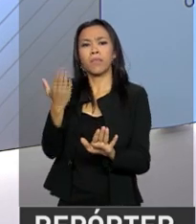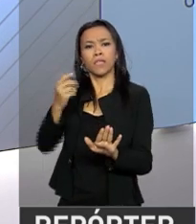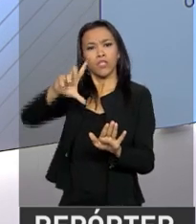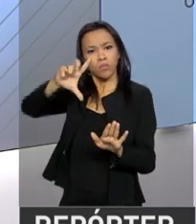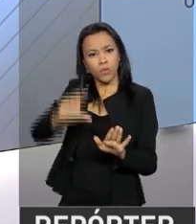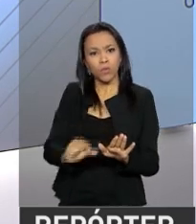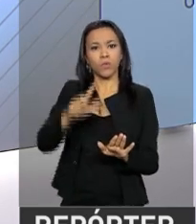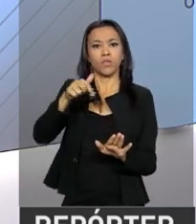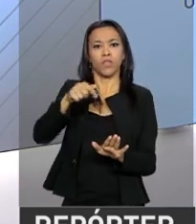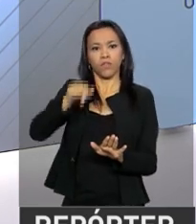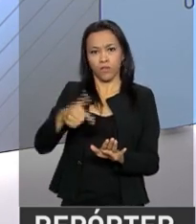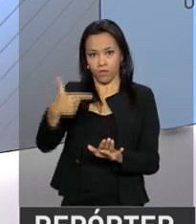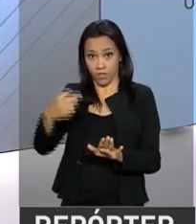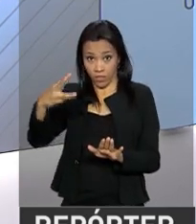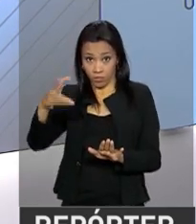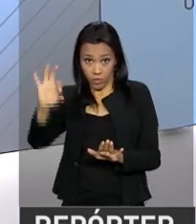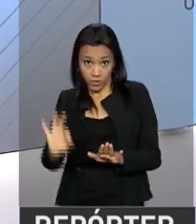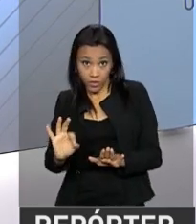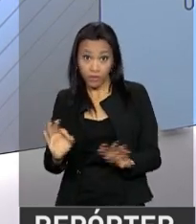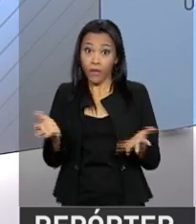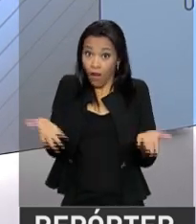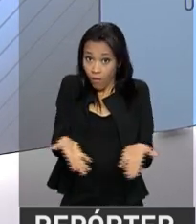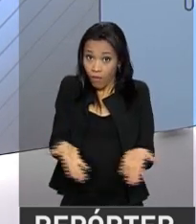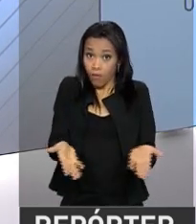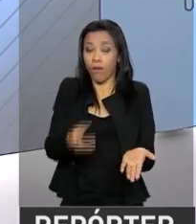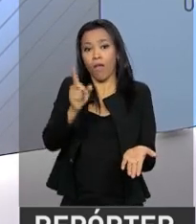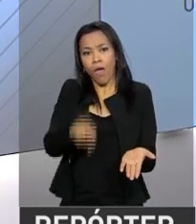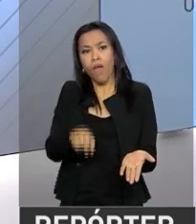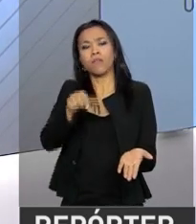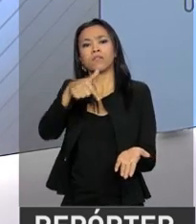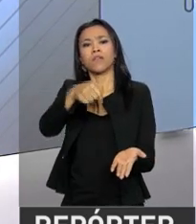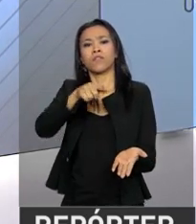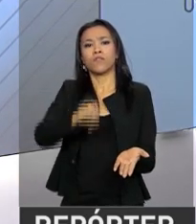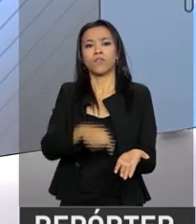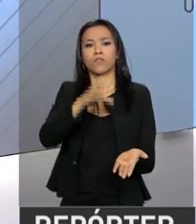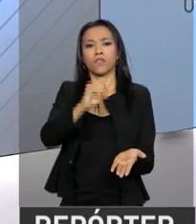para 7,23% e agora está em